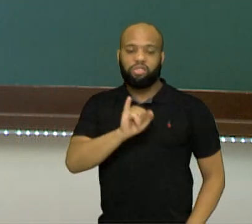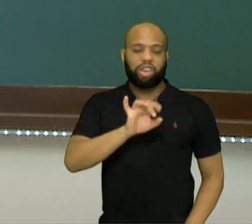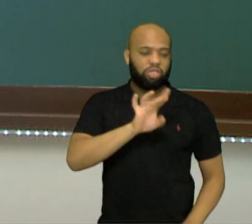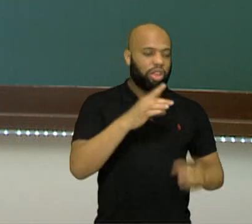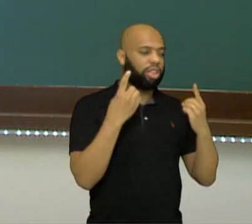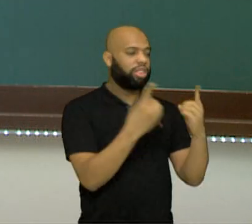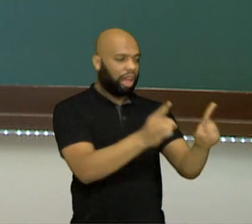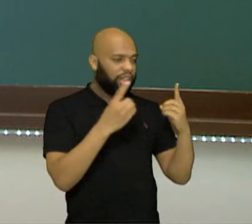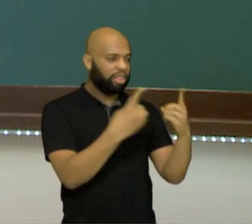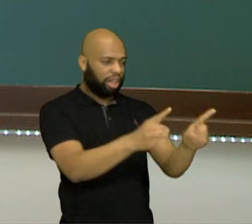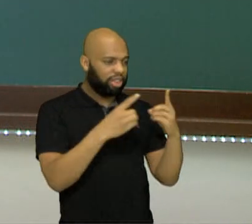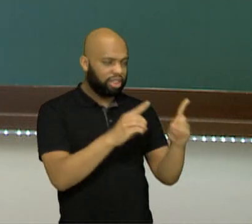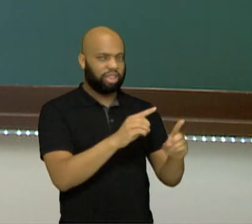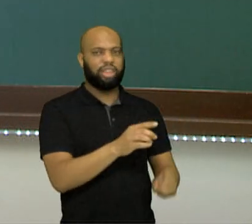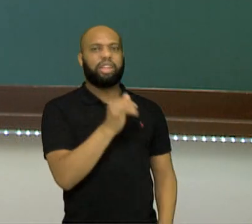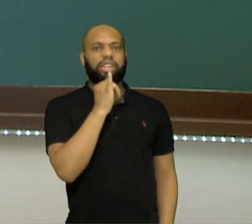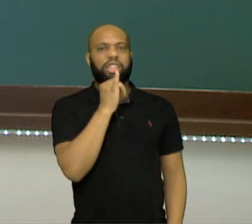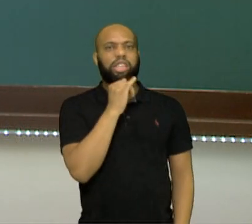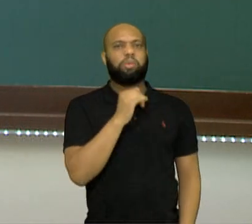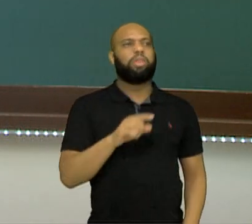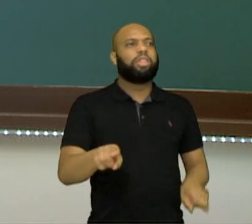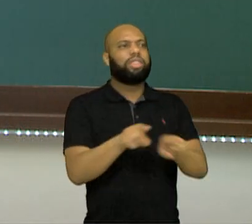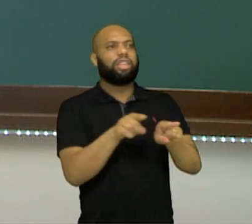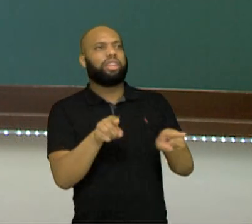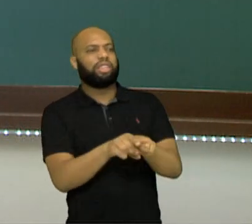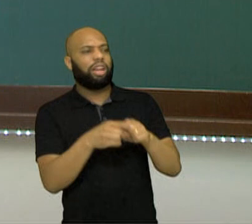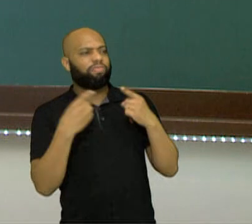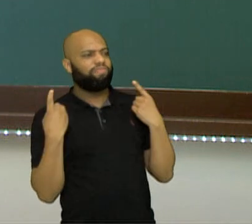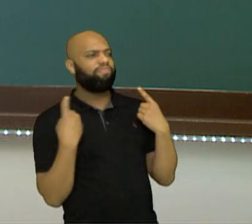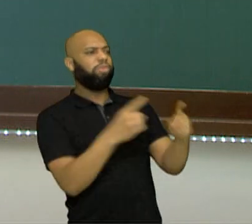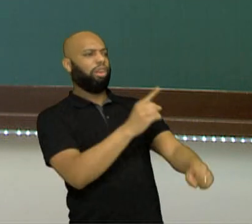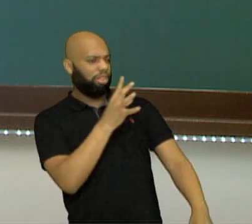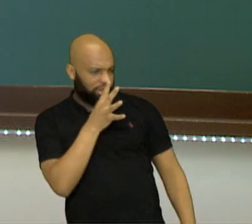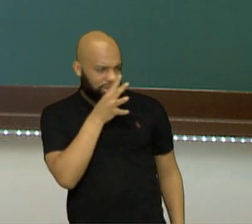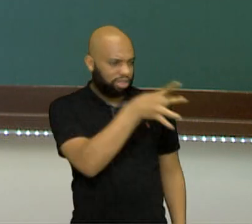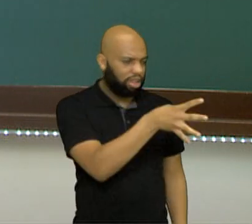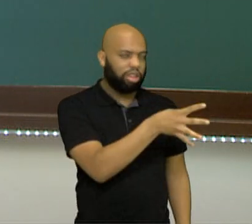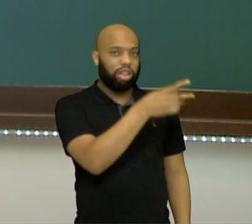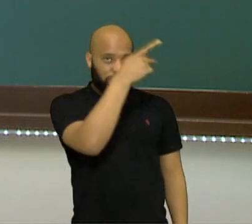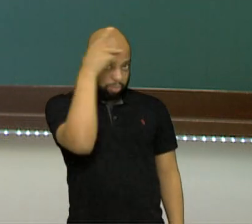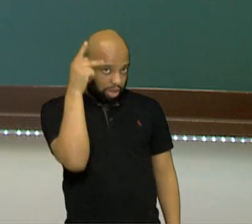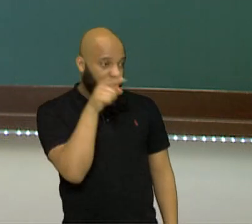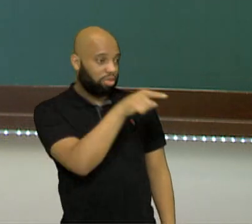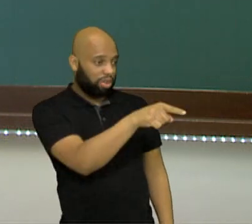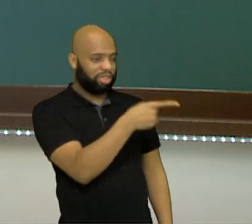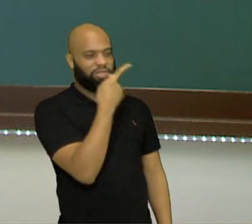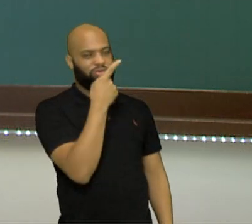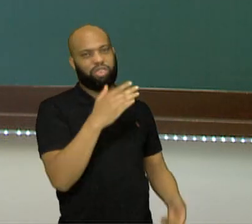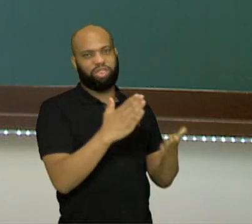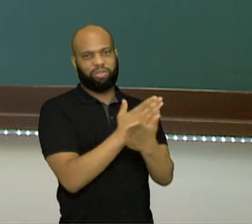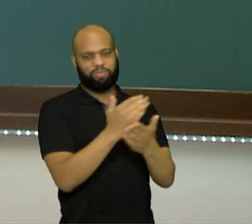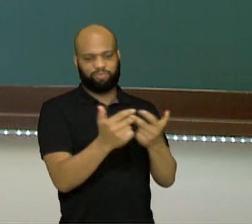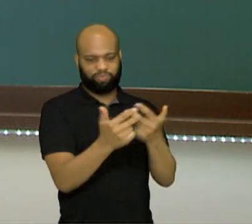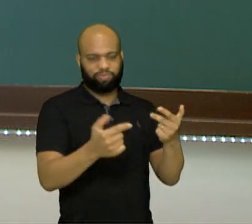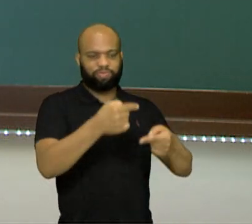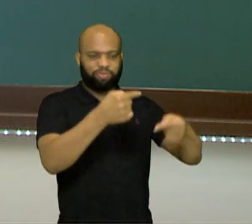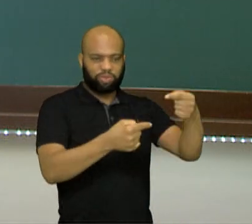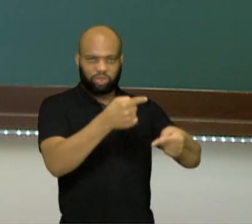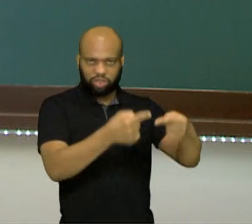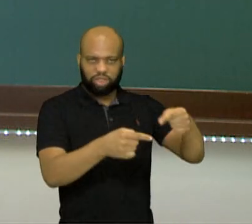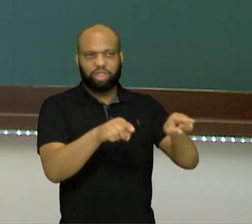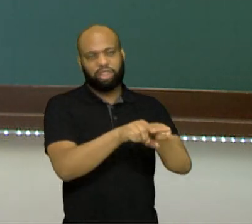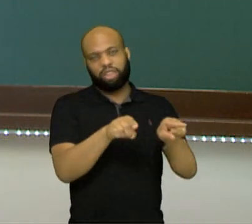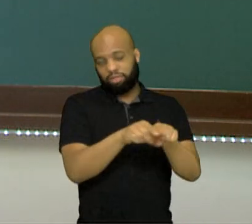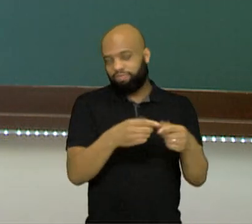vai buscar, vai atacar quem está falando, quem está discutindo com você ou